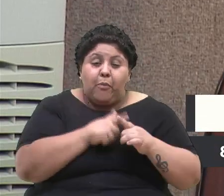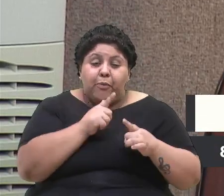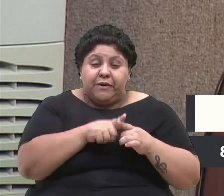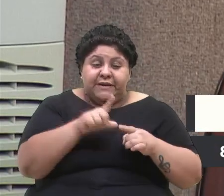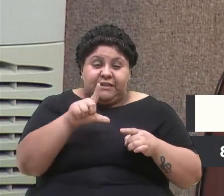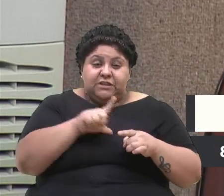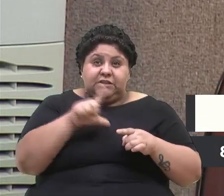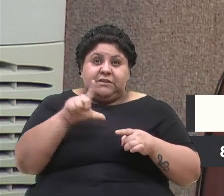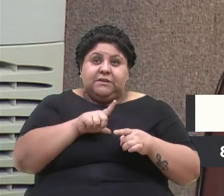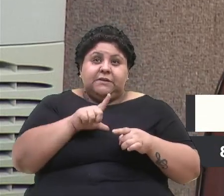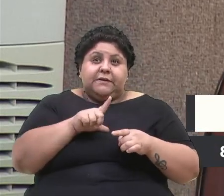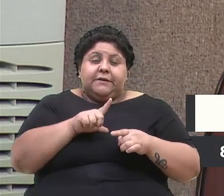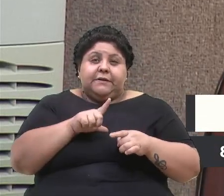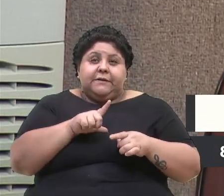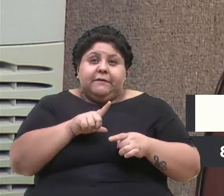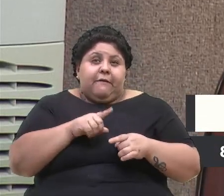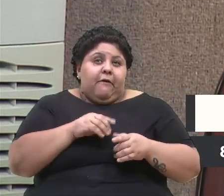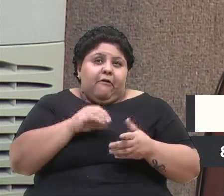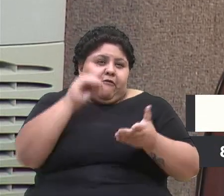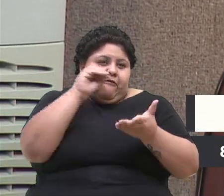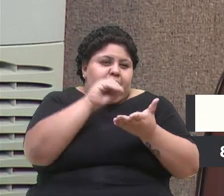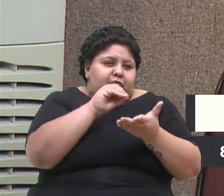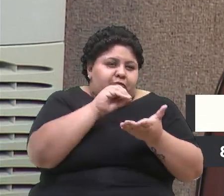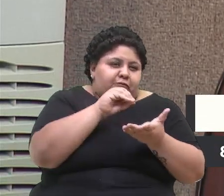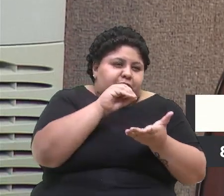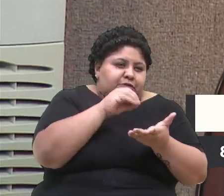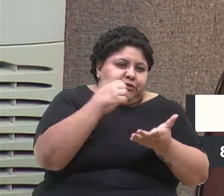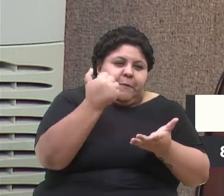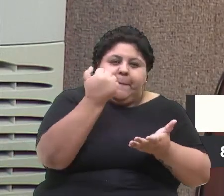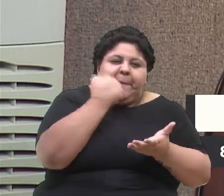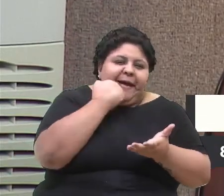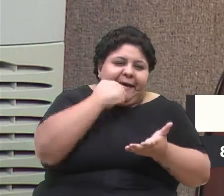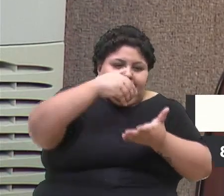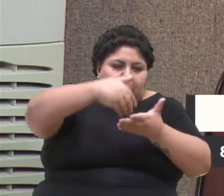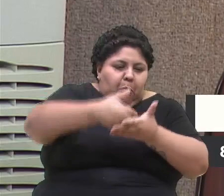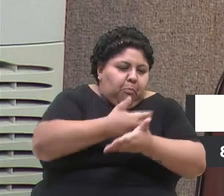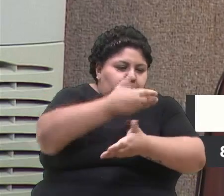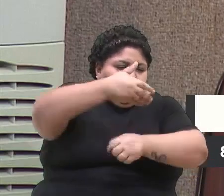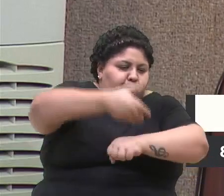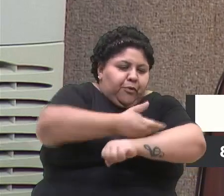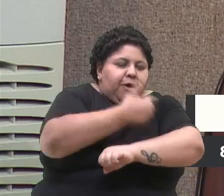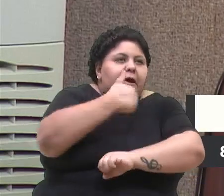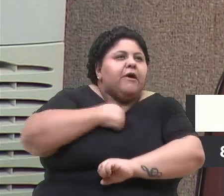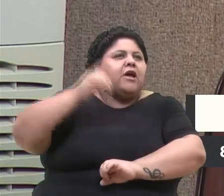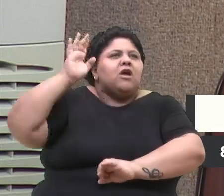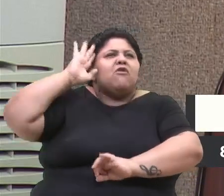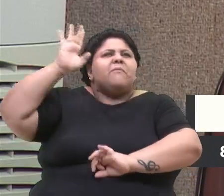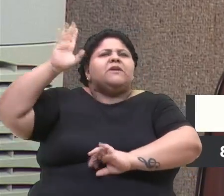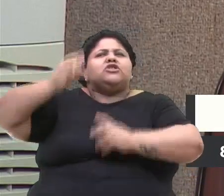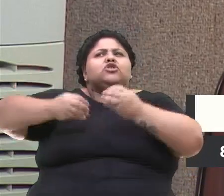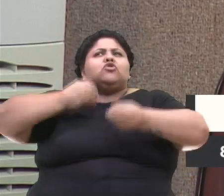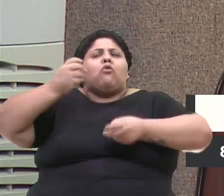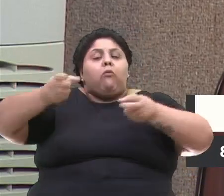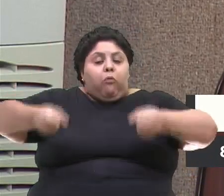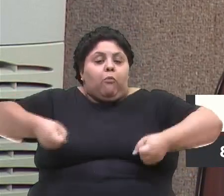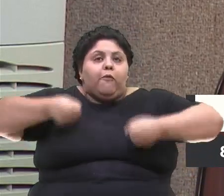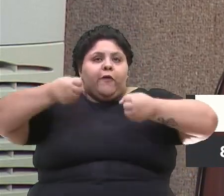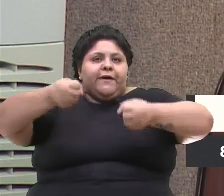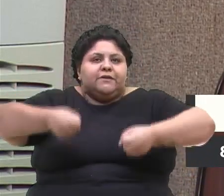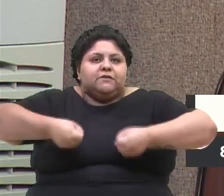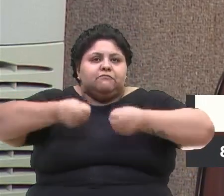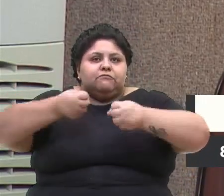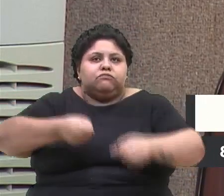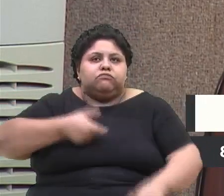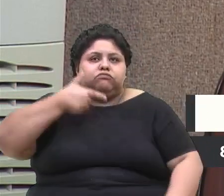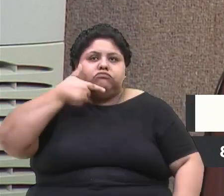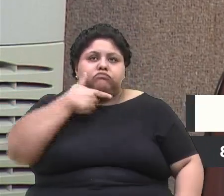ou faltava uma pedra, um buraco, e eu ficava imaginando como um cadeirante conseguia transitar pelas